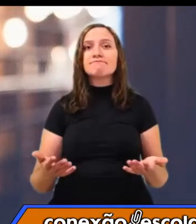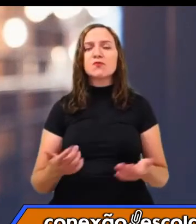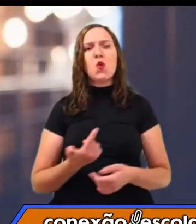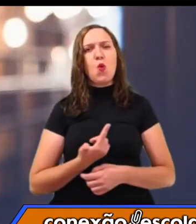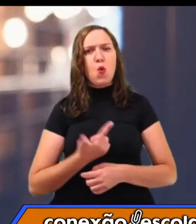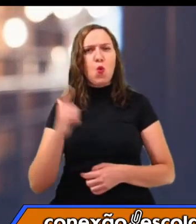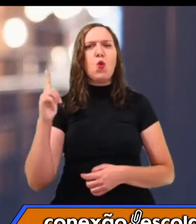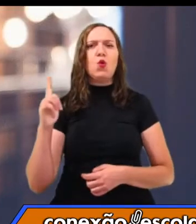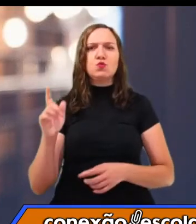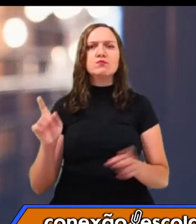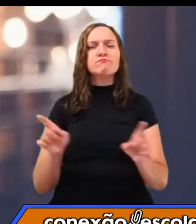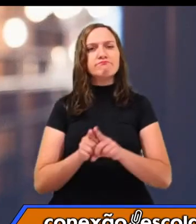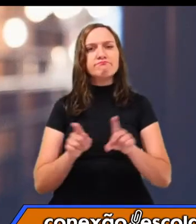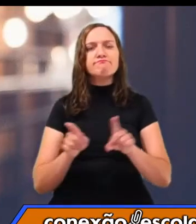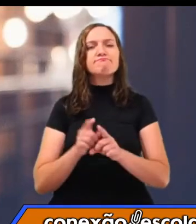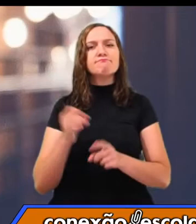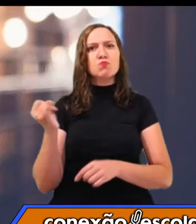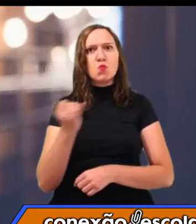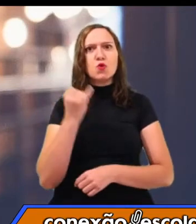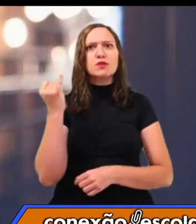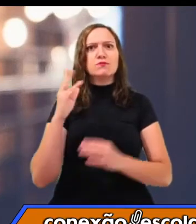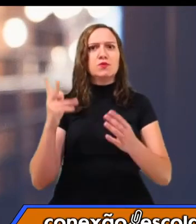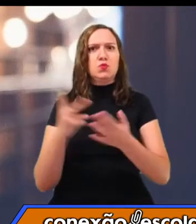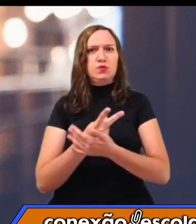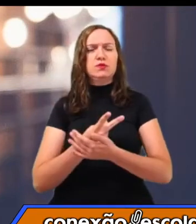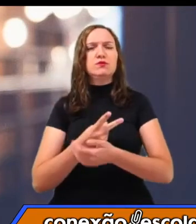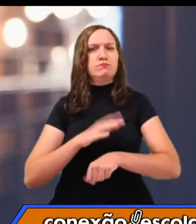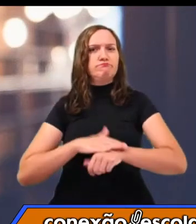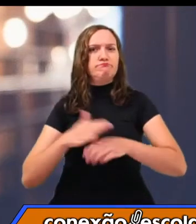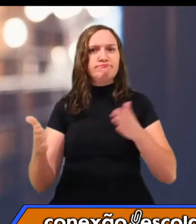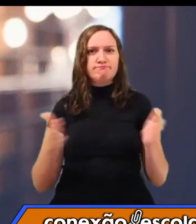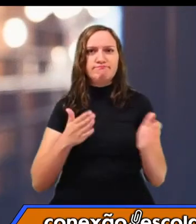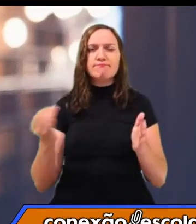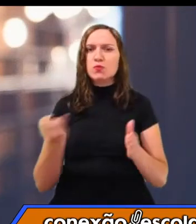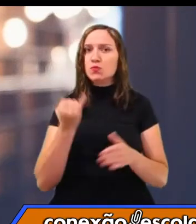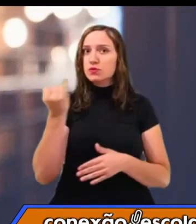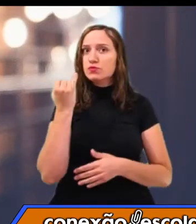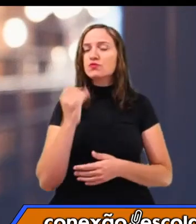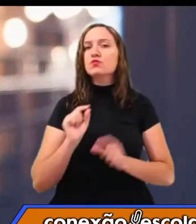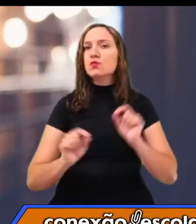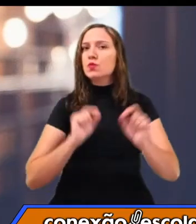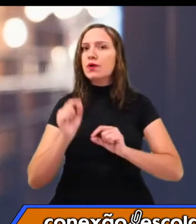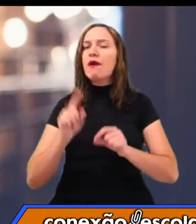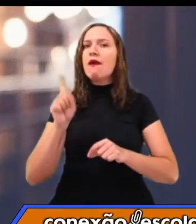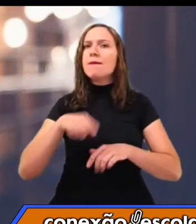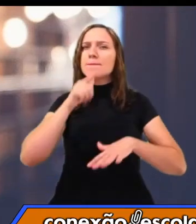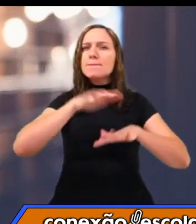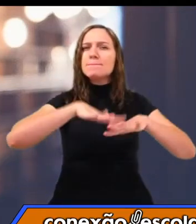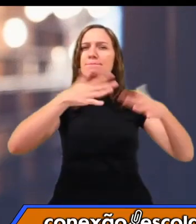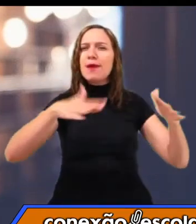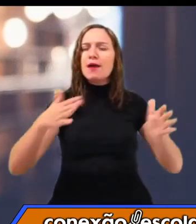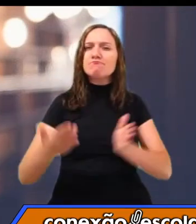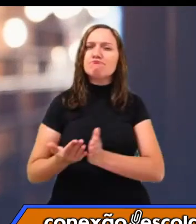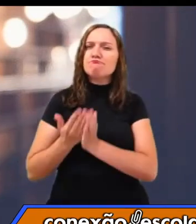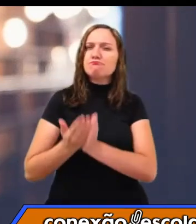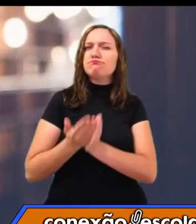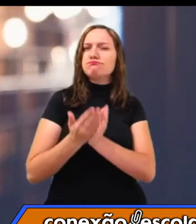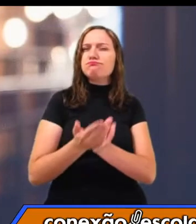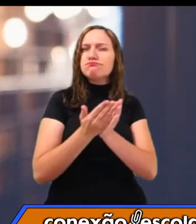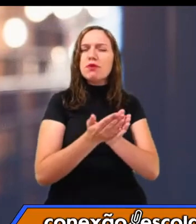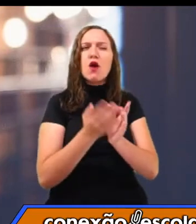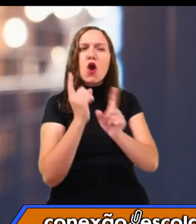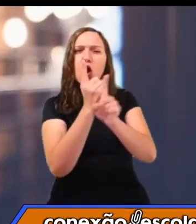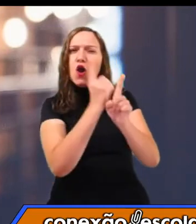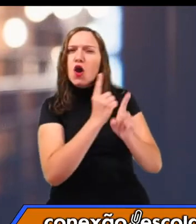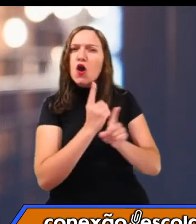Outro grande acontecimento nesse período, importante acontecimento nesse período, são as grandes navegações, né? E aí as